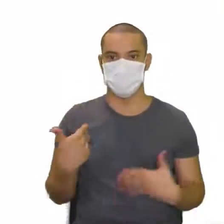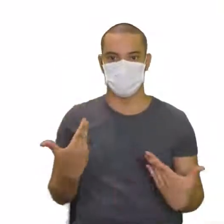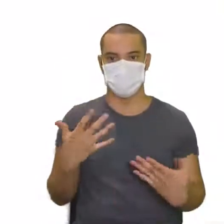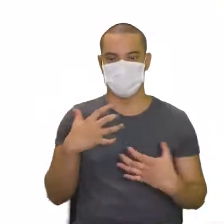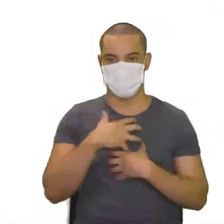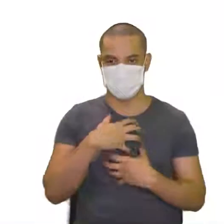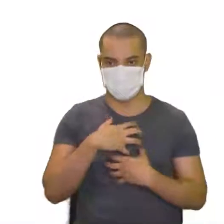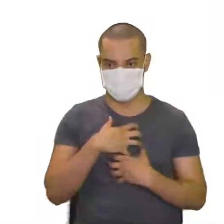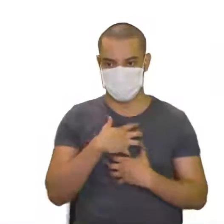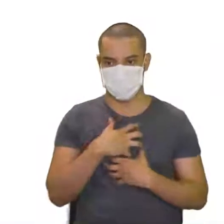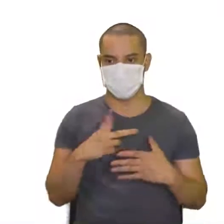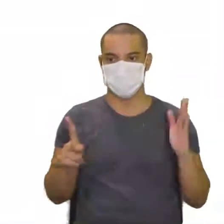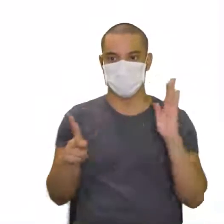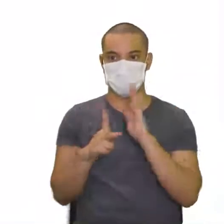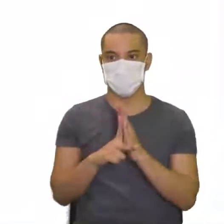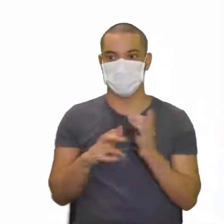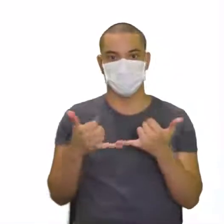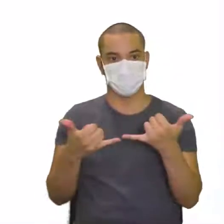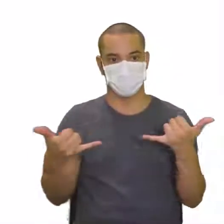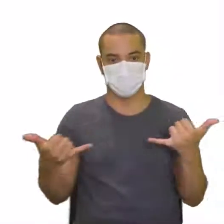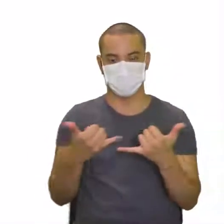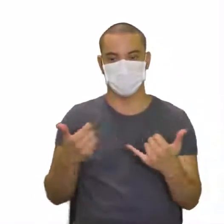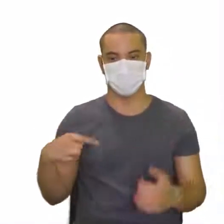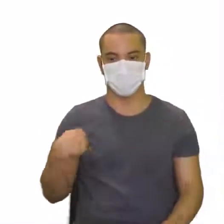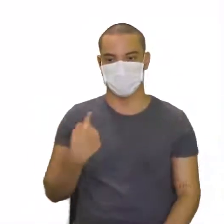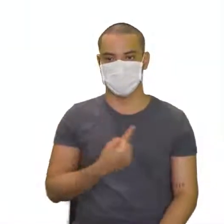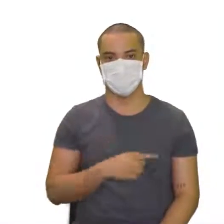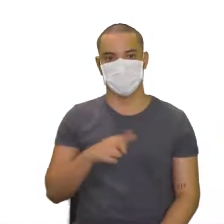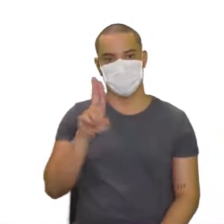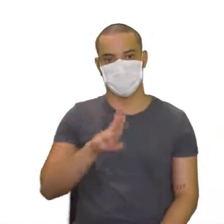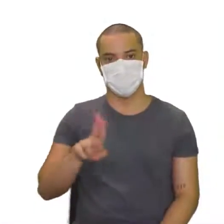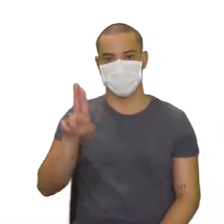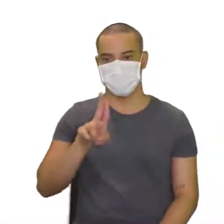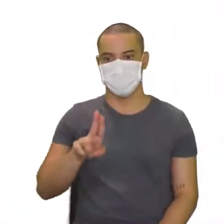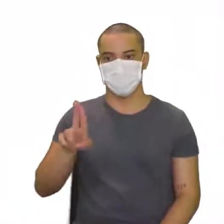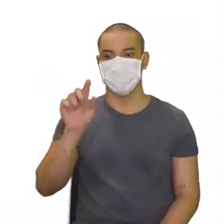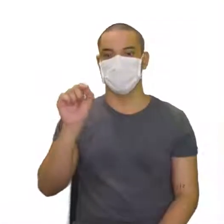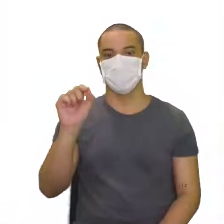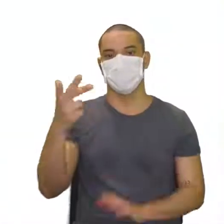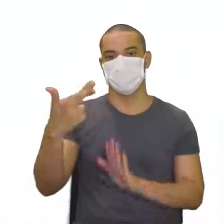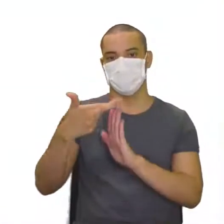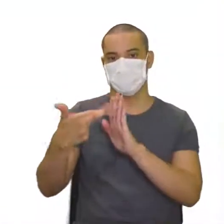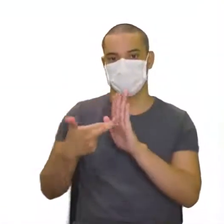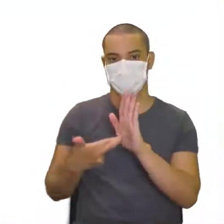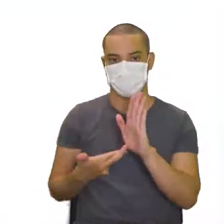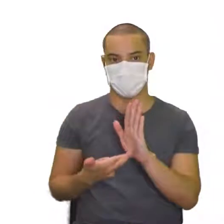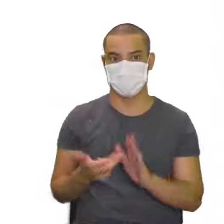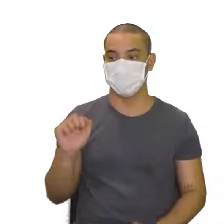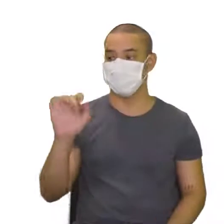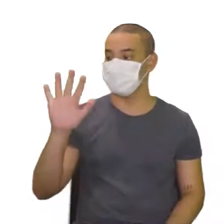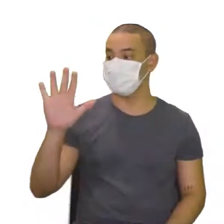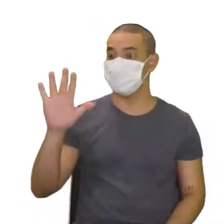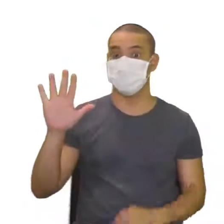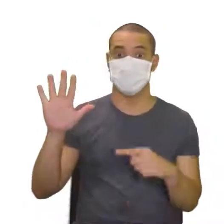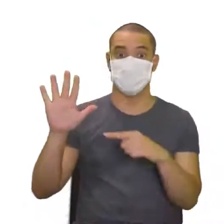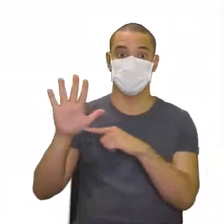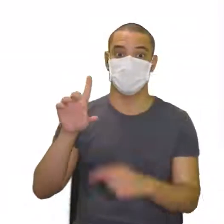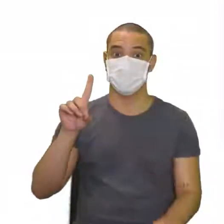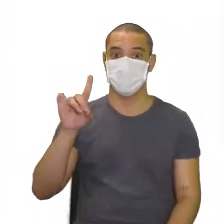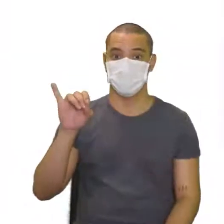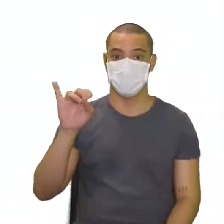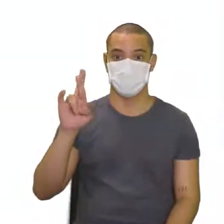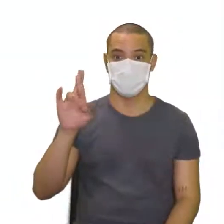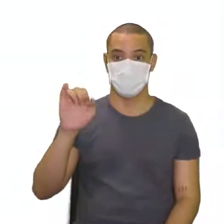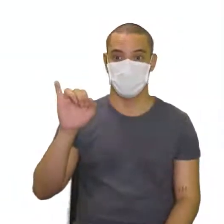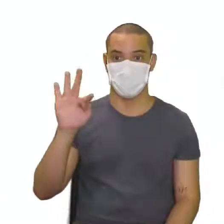campo magnético deste fio, utilizamos a regra da mão direita. Como é que funciona a regra da mão direita?